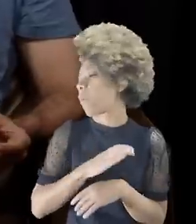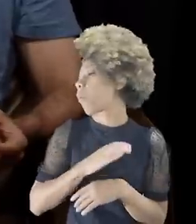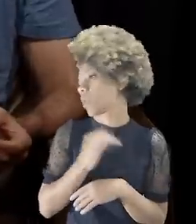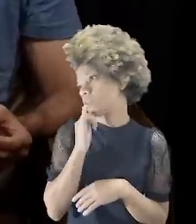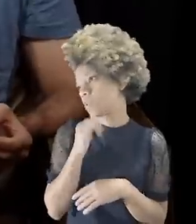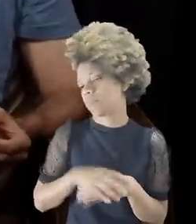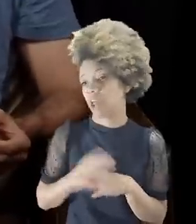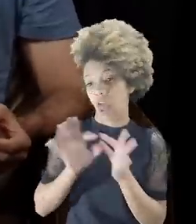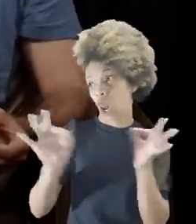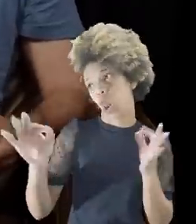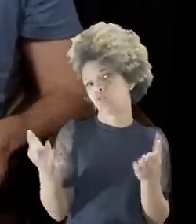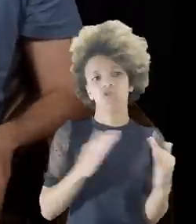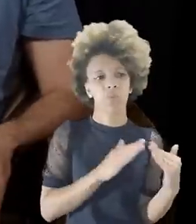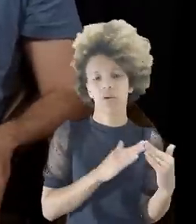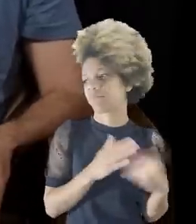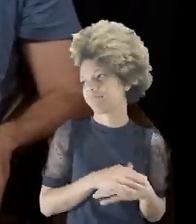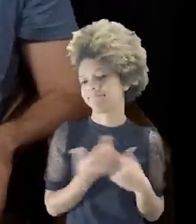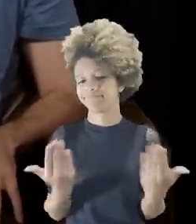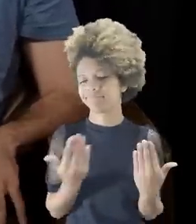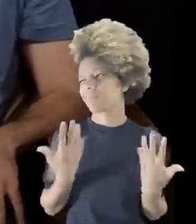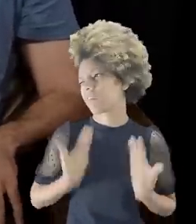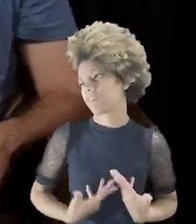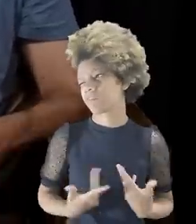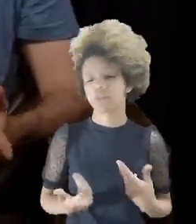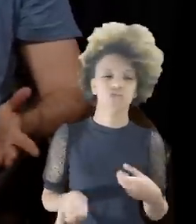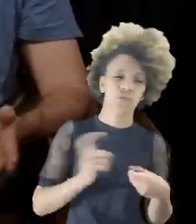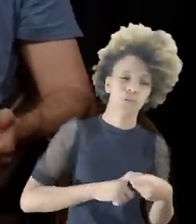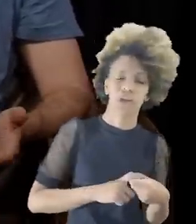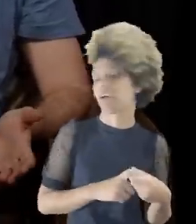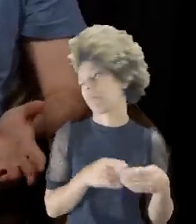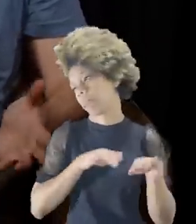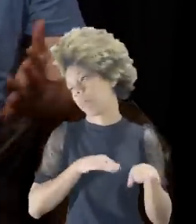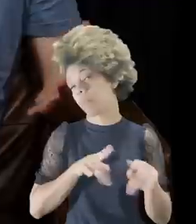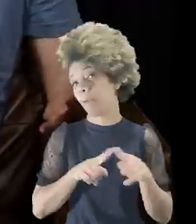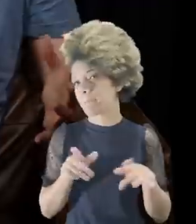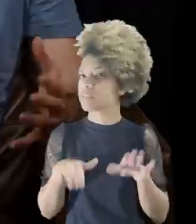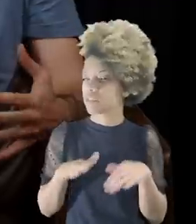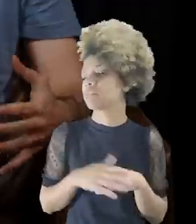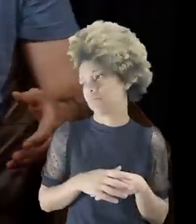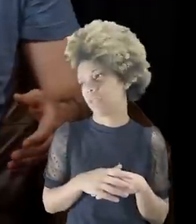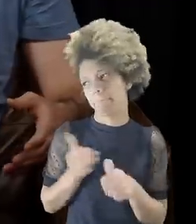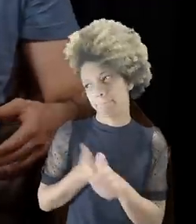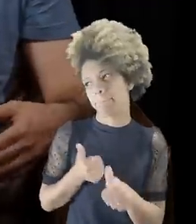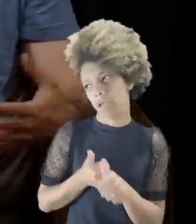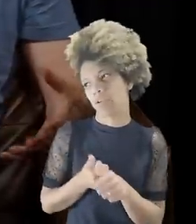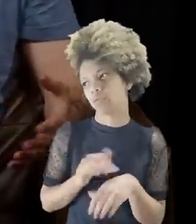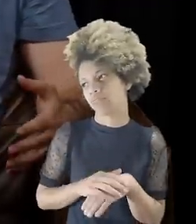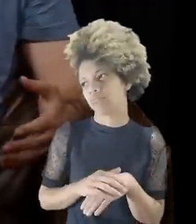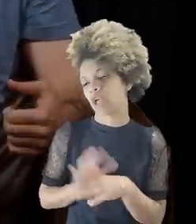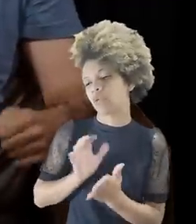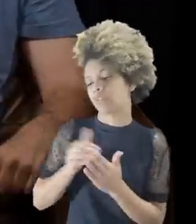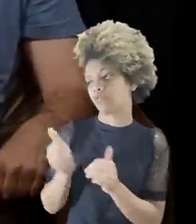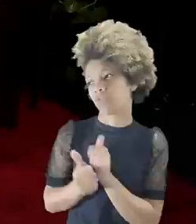aqui era meio longe às vezes fica meio cansativo de voltar né coisa de trânsito mas geralmente é você mora perto do lugar que você